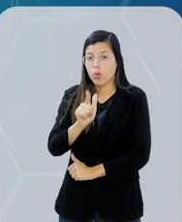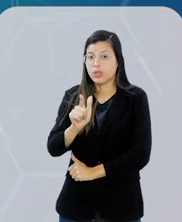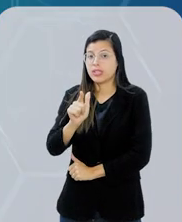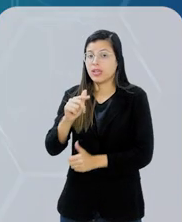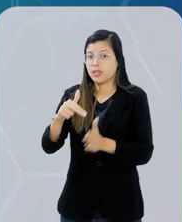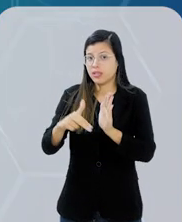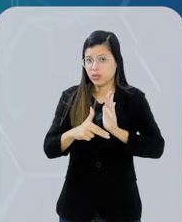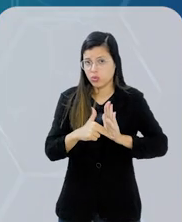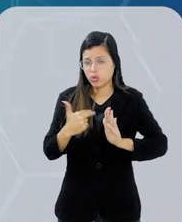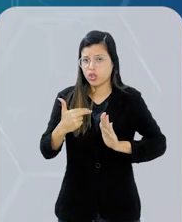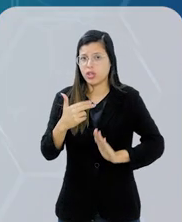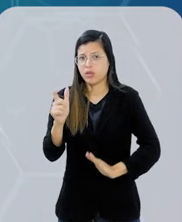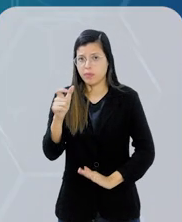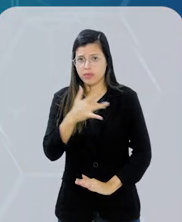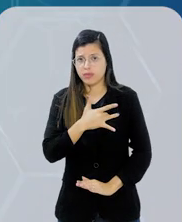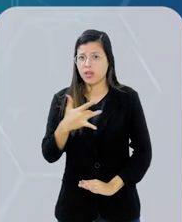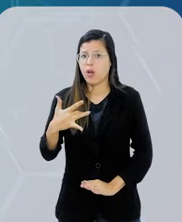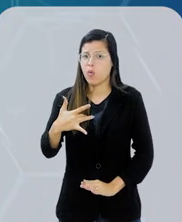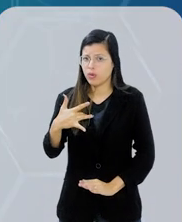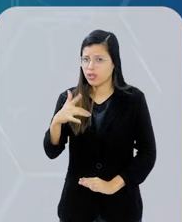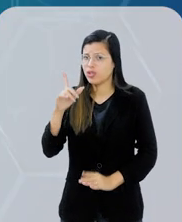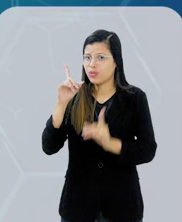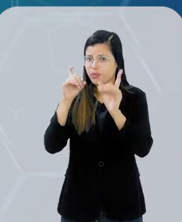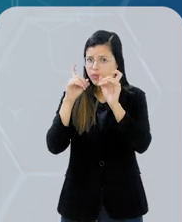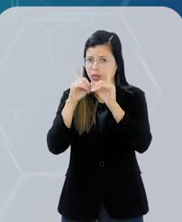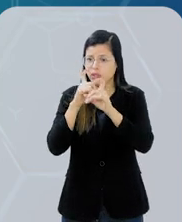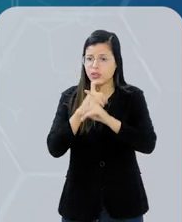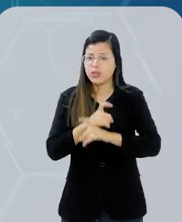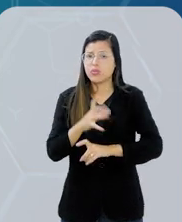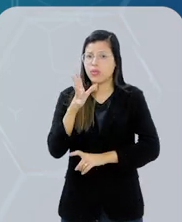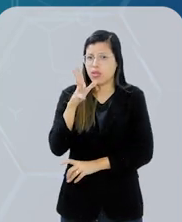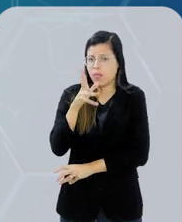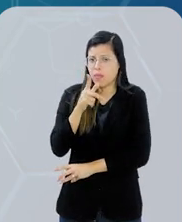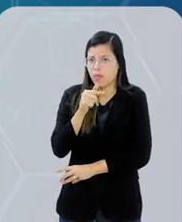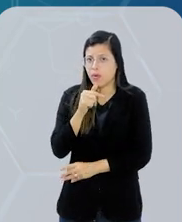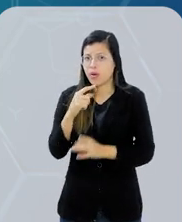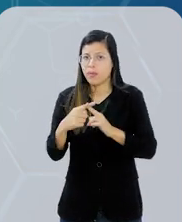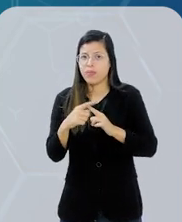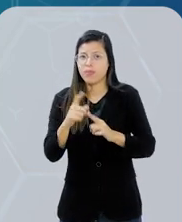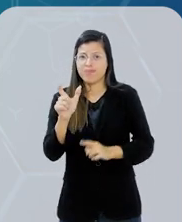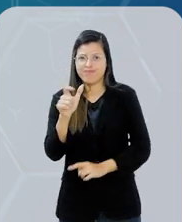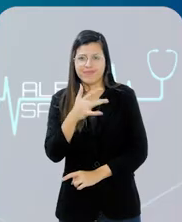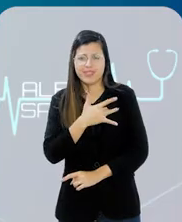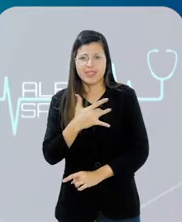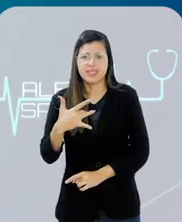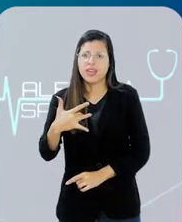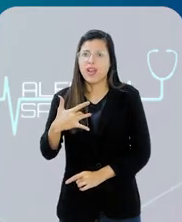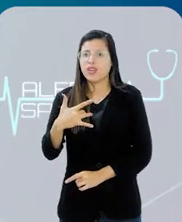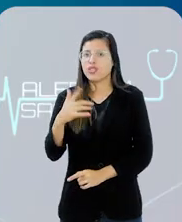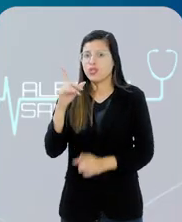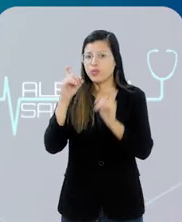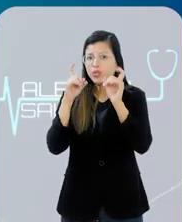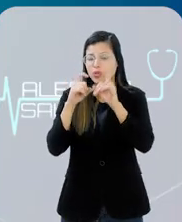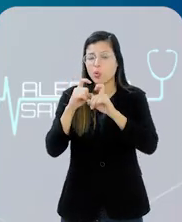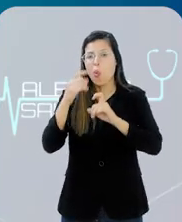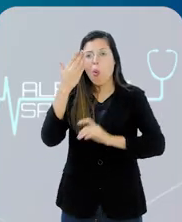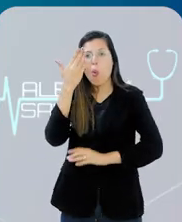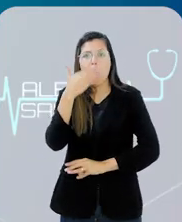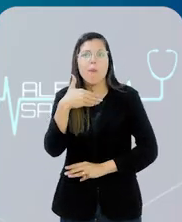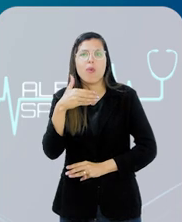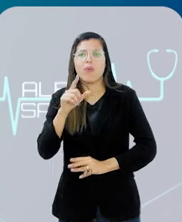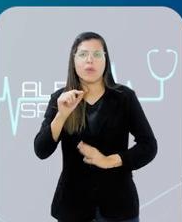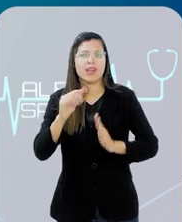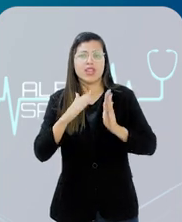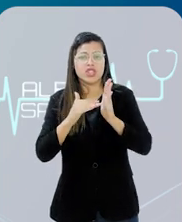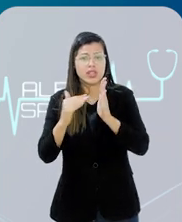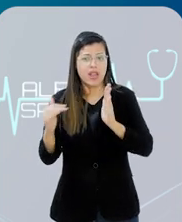suplementar é um caminho longo, porque na saúde suplementar é difícil de você provar e você delimitar o que é estético e o